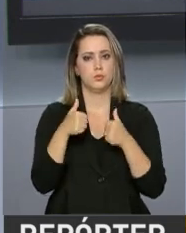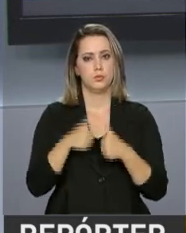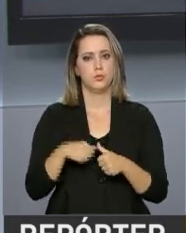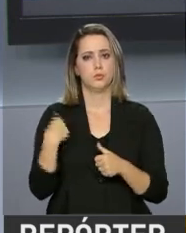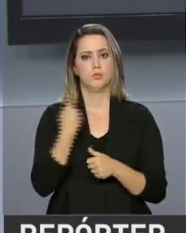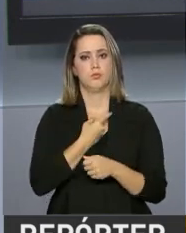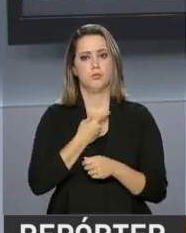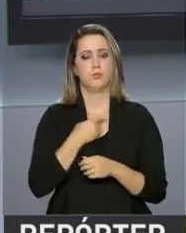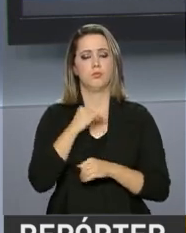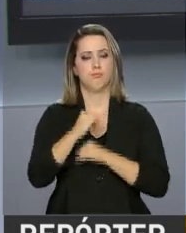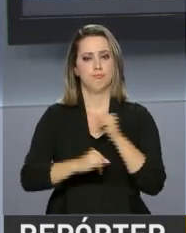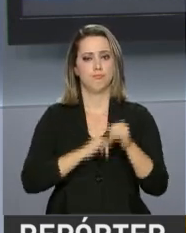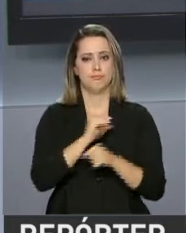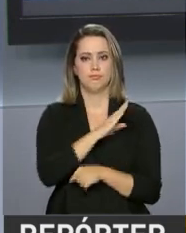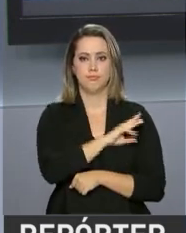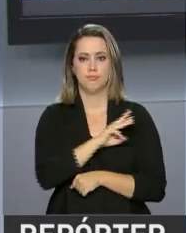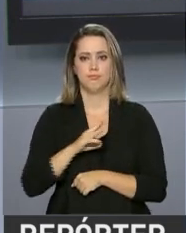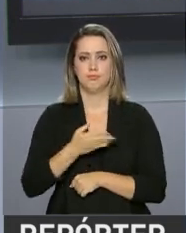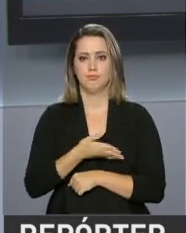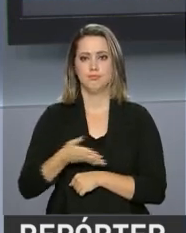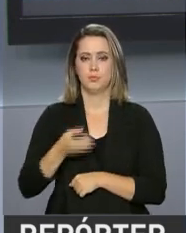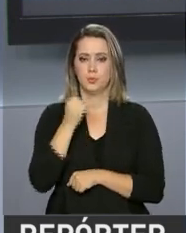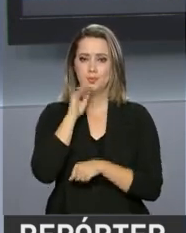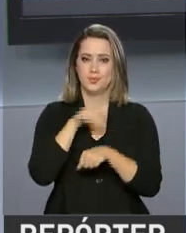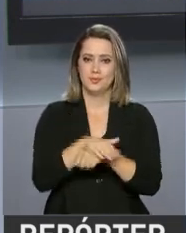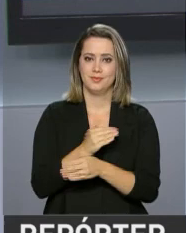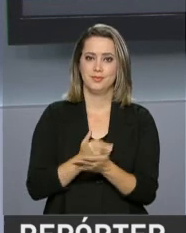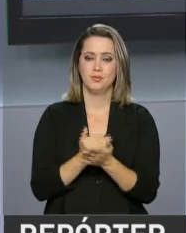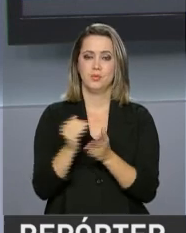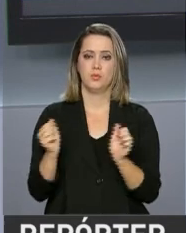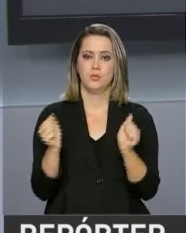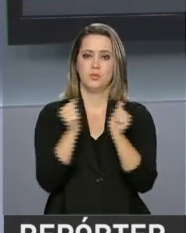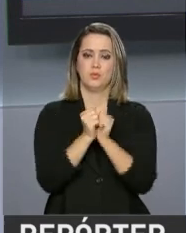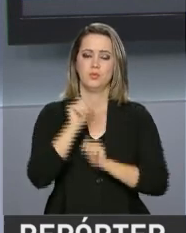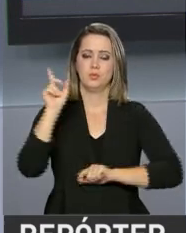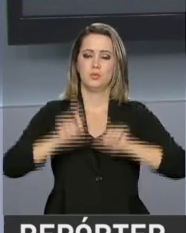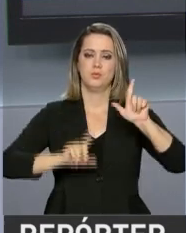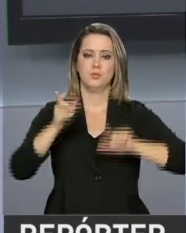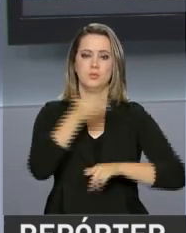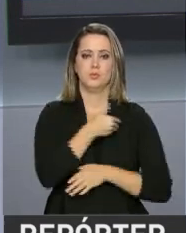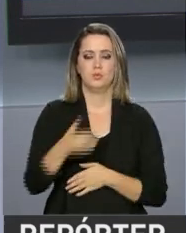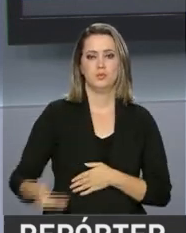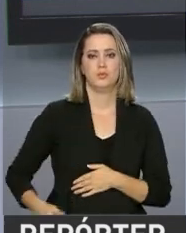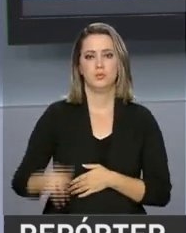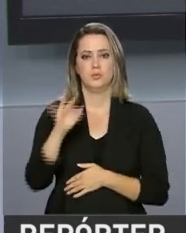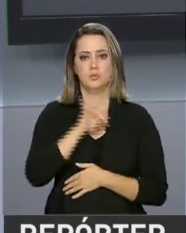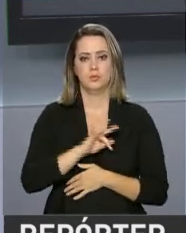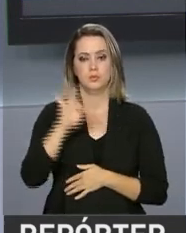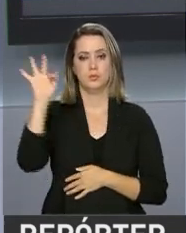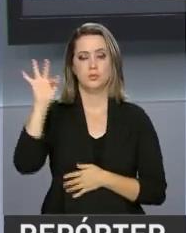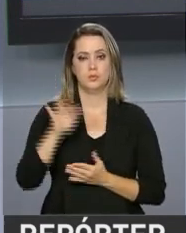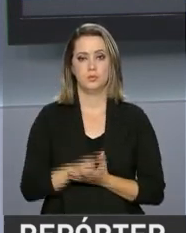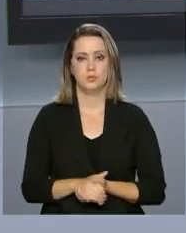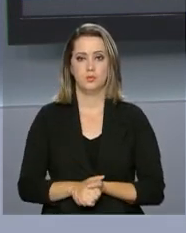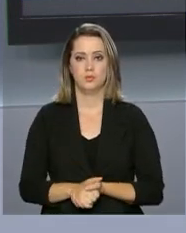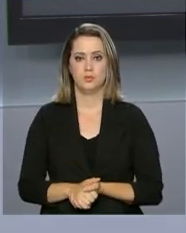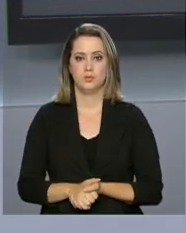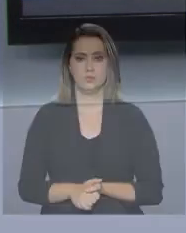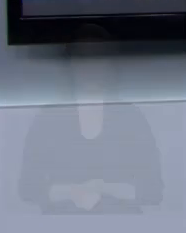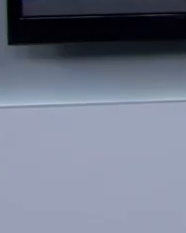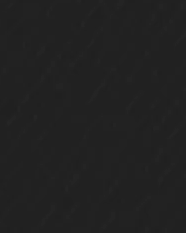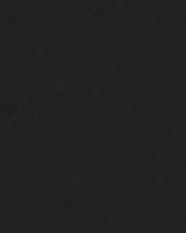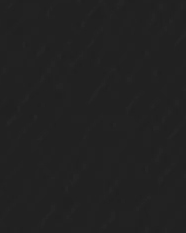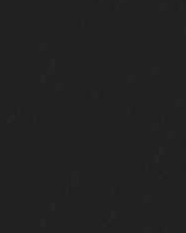está em nossa página na internet boa noite pra você continue com a gente aqui na nbr a tv do governo federal